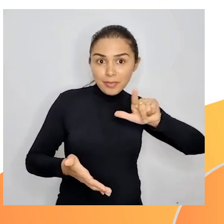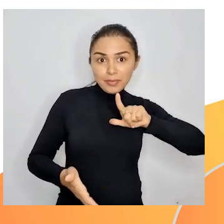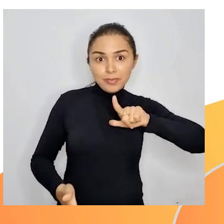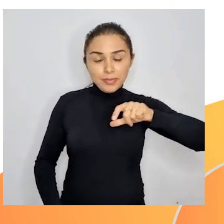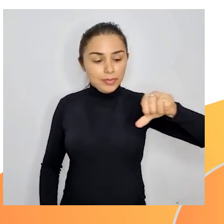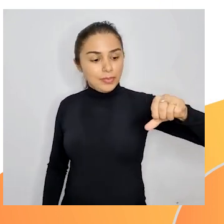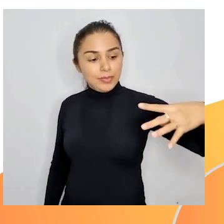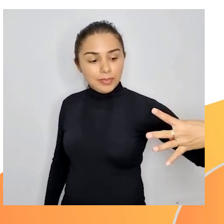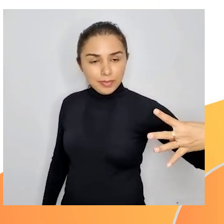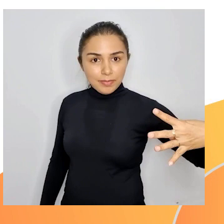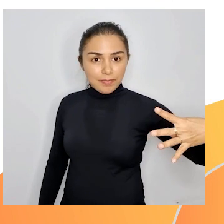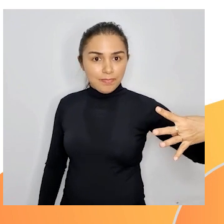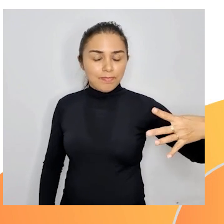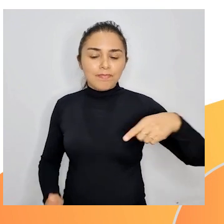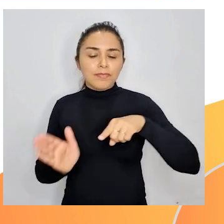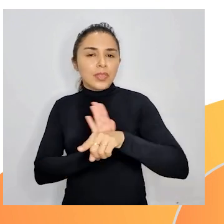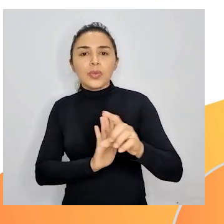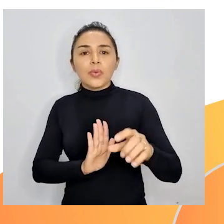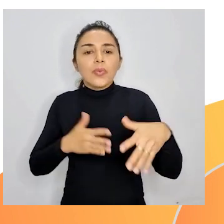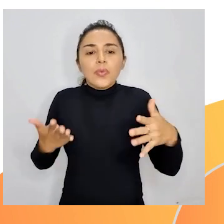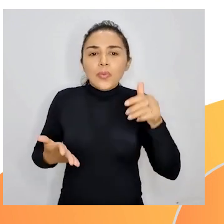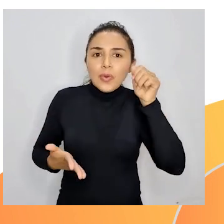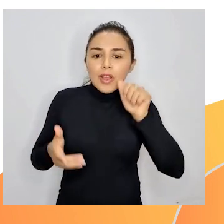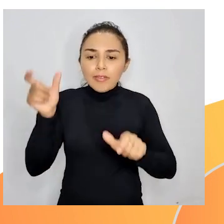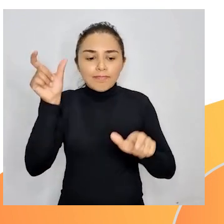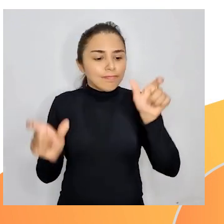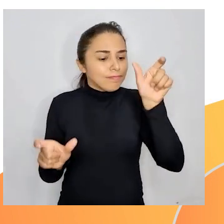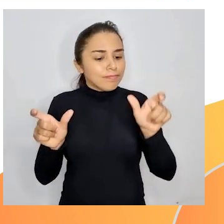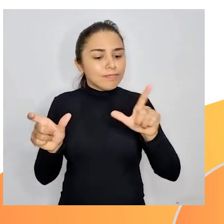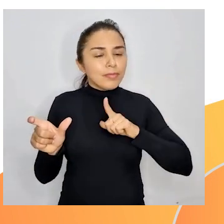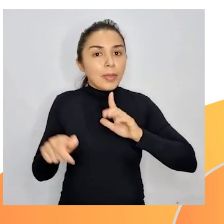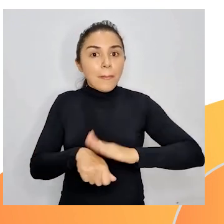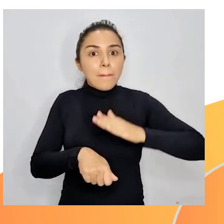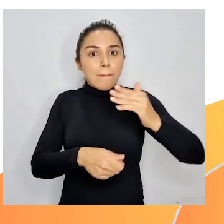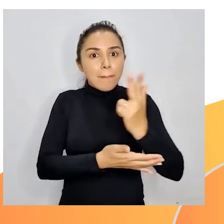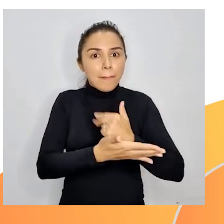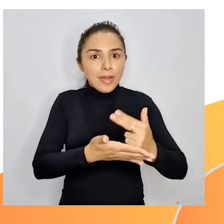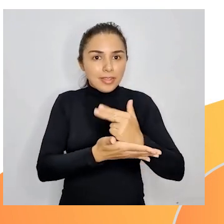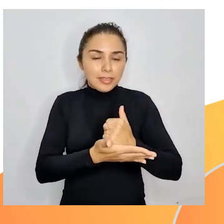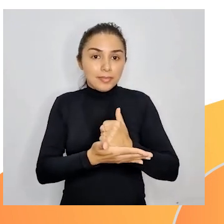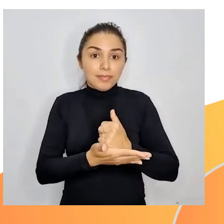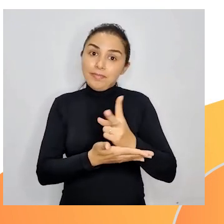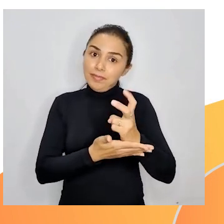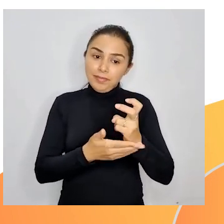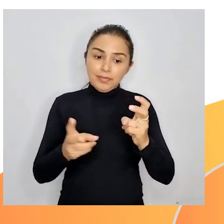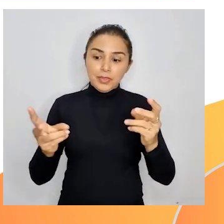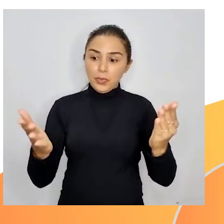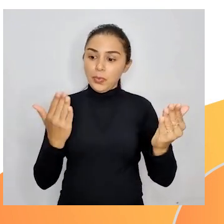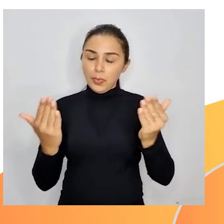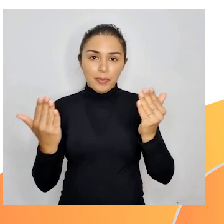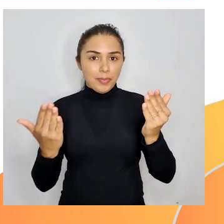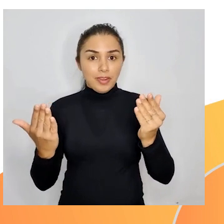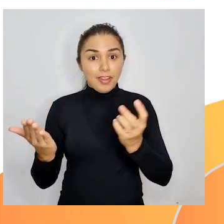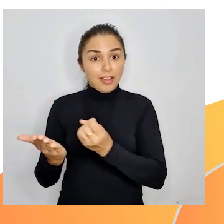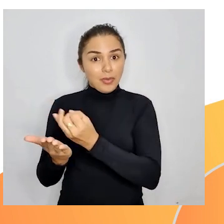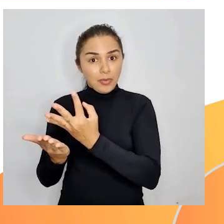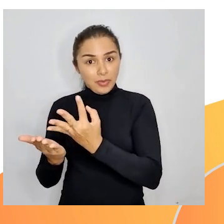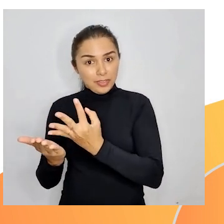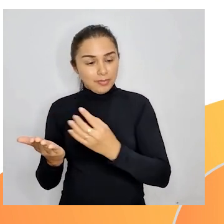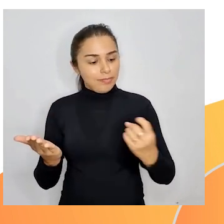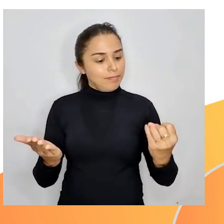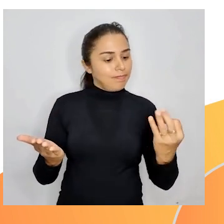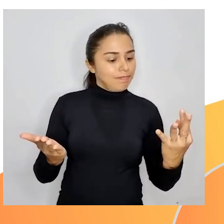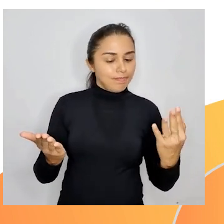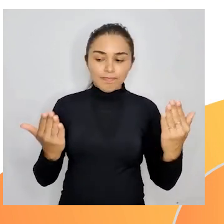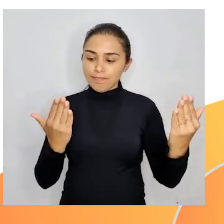94. Quem tem mais figurinhas? Então, observe que aqui nós precisamos comparar duas quantidades. E